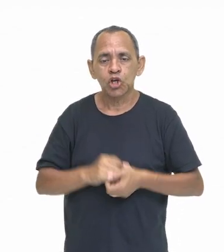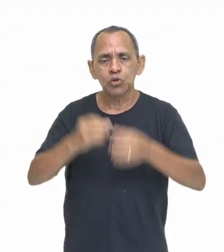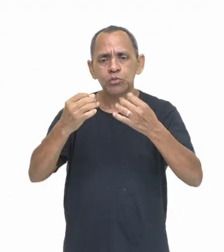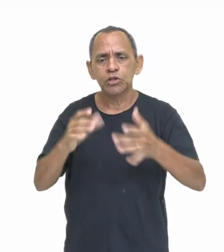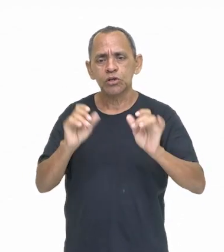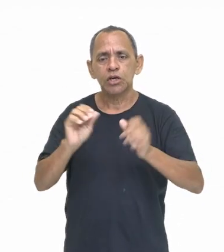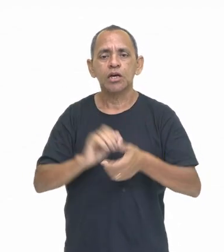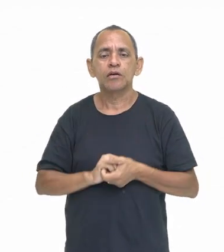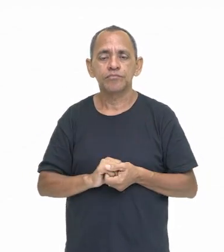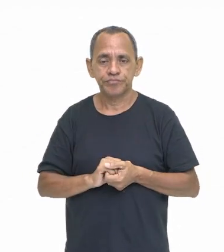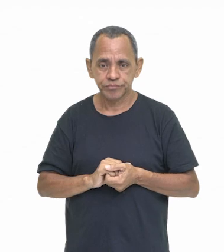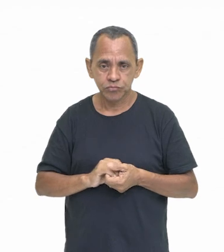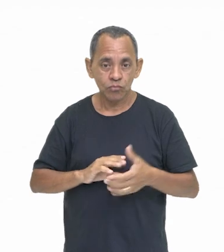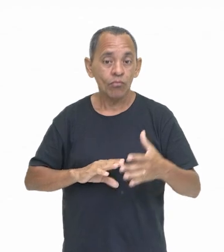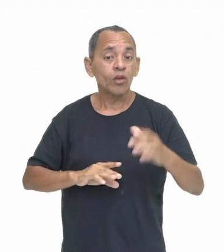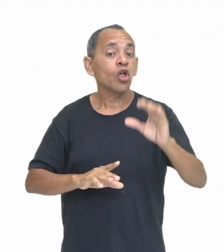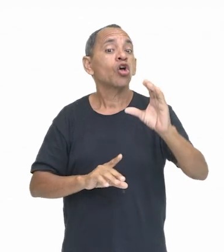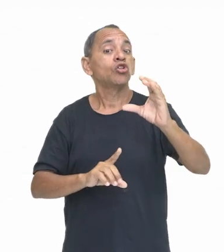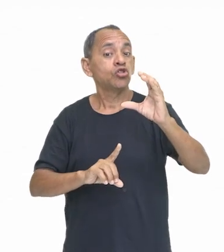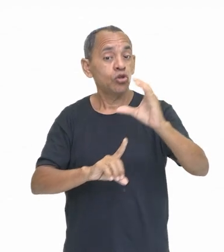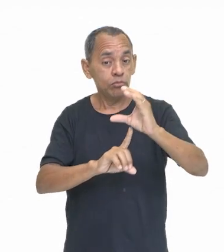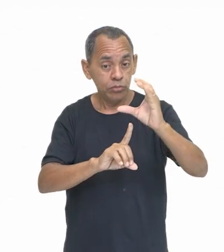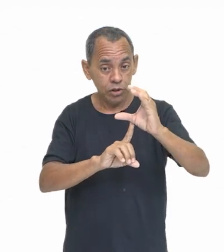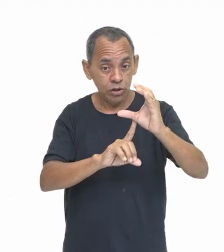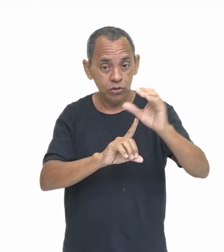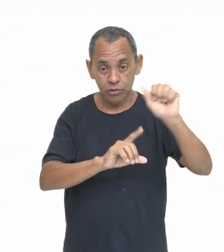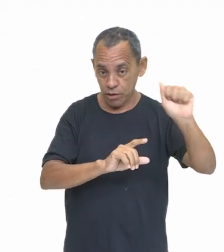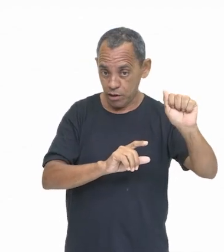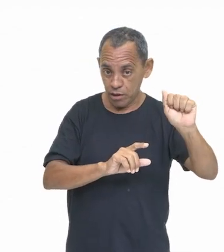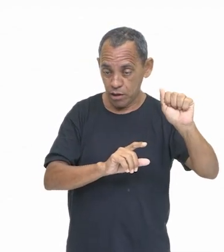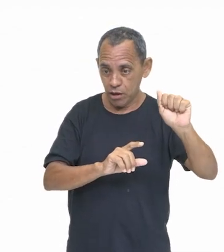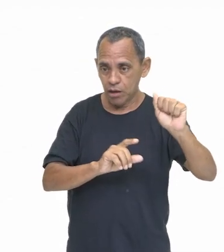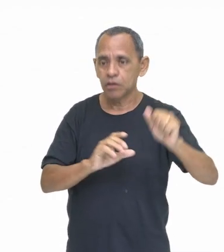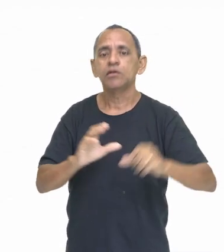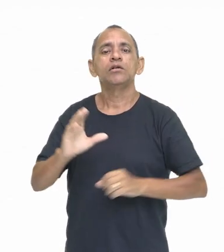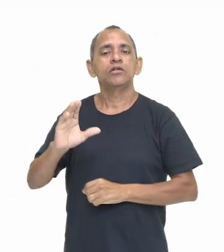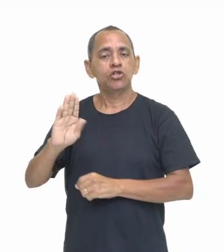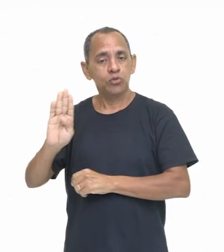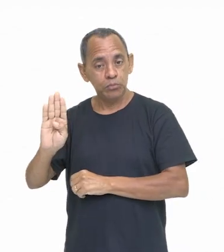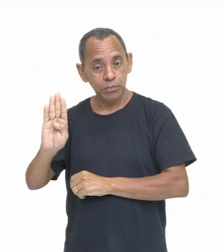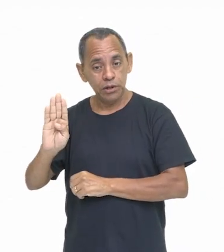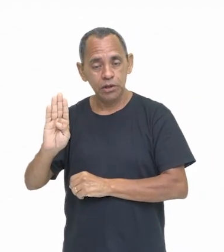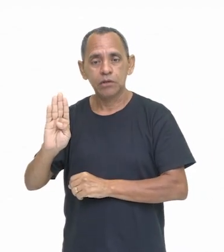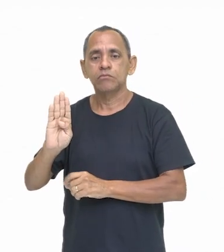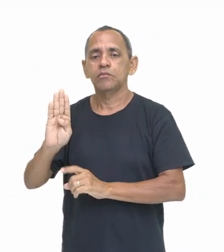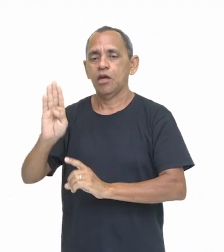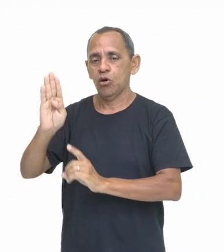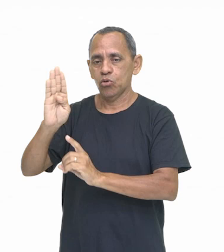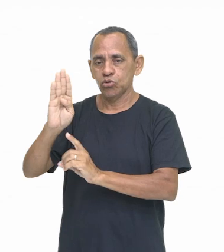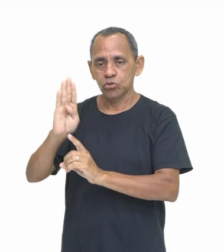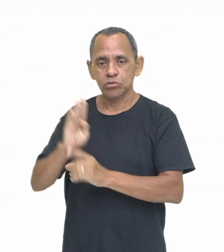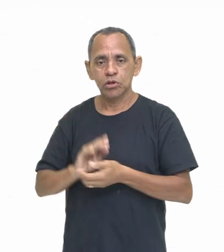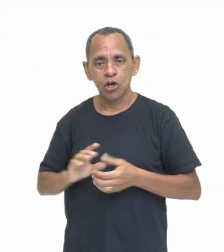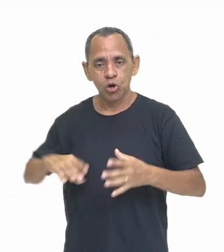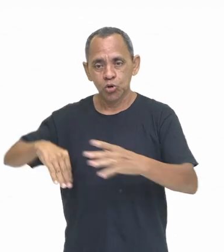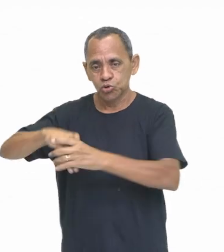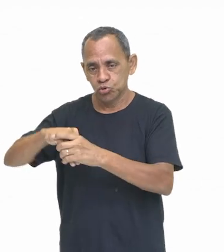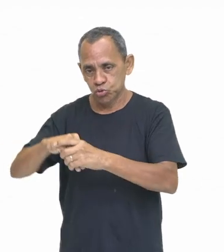é o conjunto A, tá bom? E o contradomínio é o conjunto dos números reais.